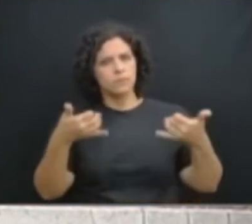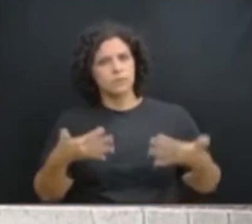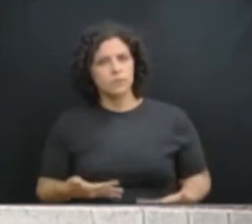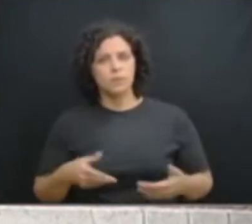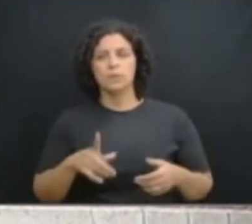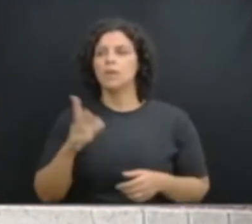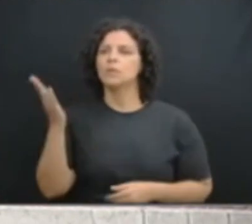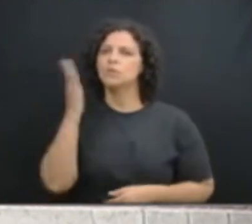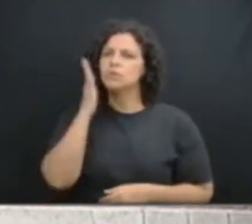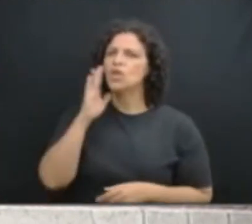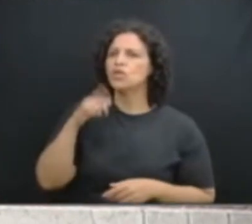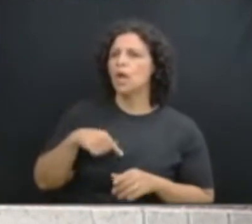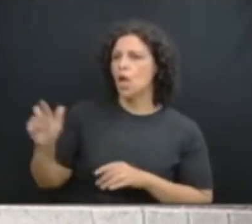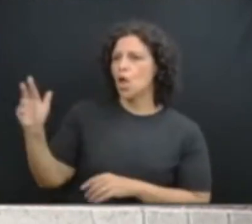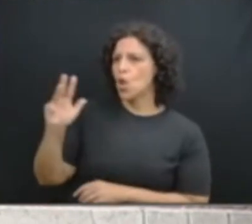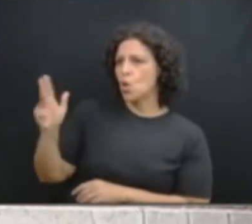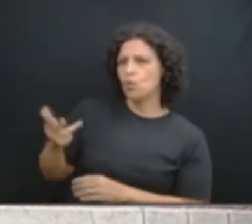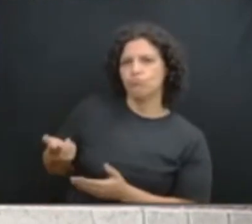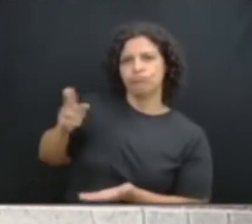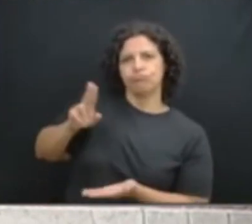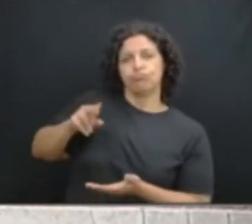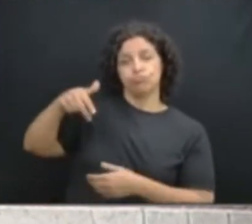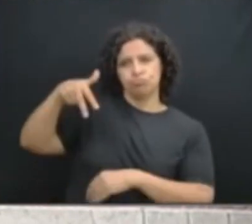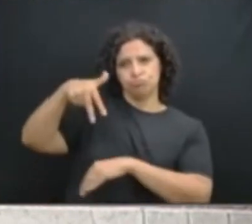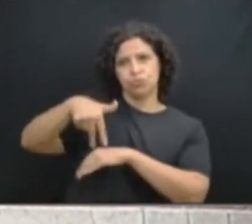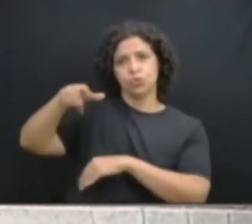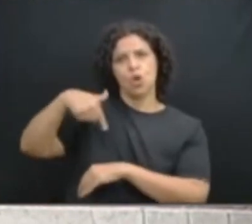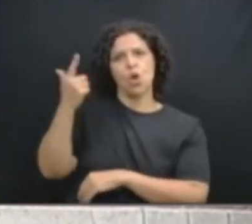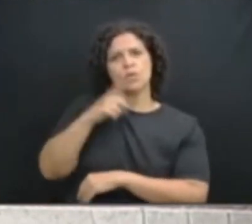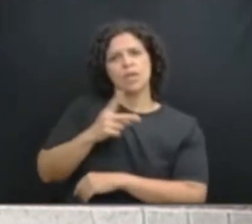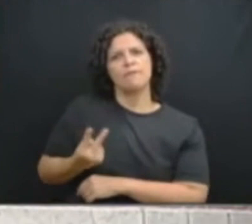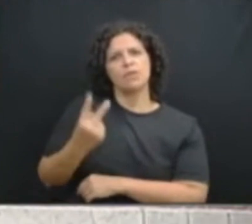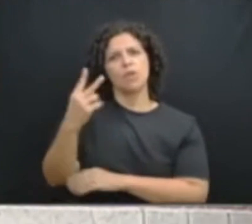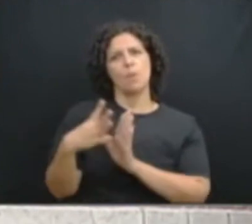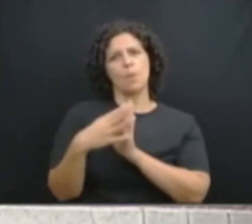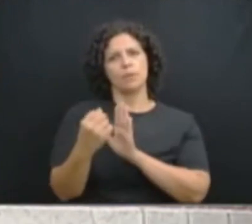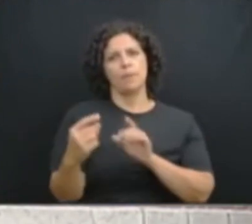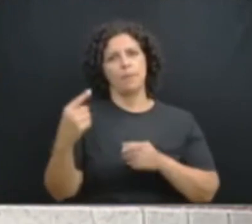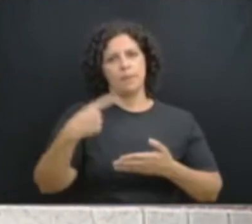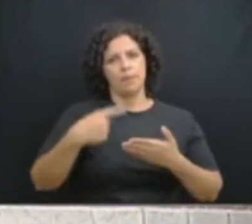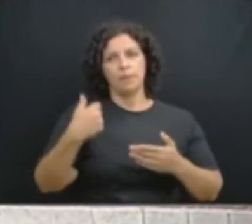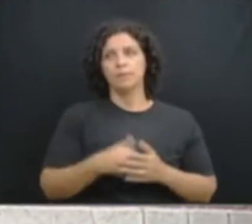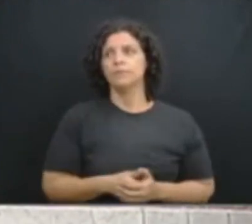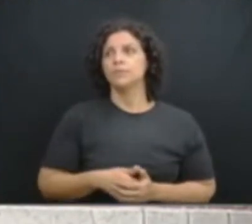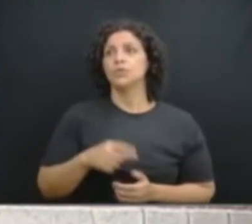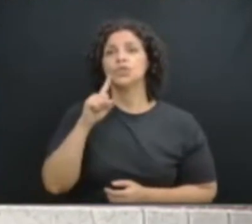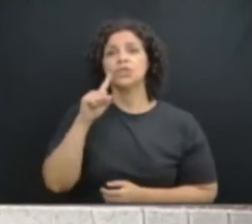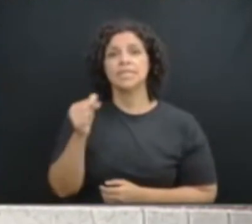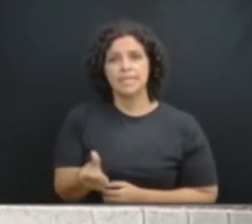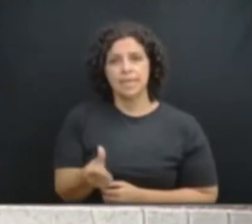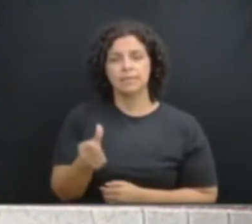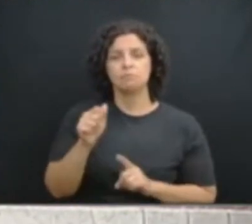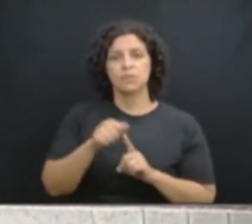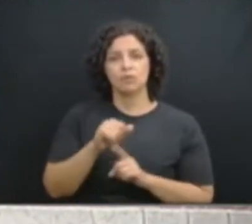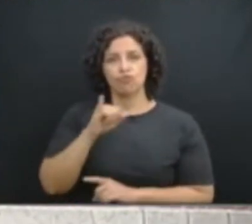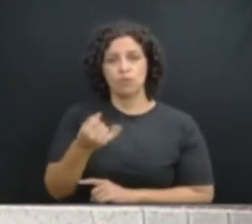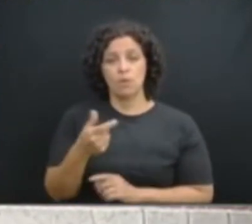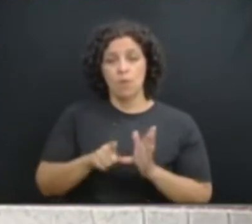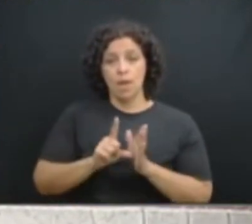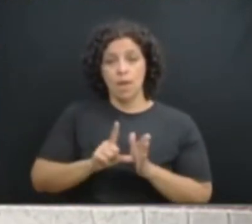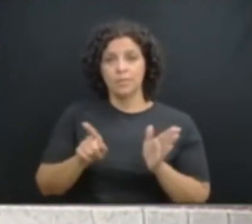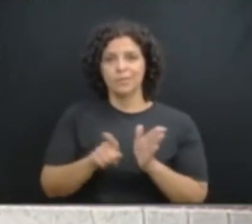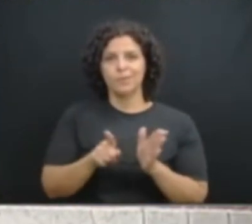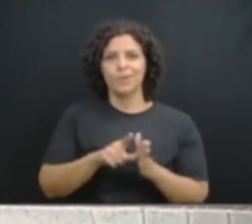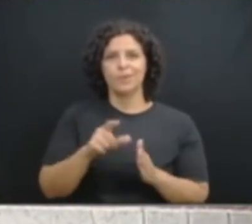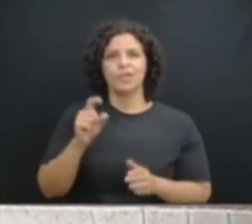que desde que o Lula assumiu, a gente está tendo vitórias sobre o modelo do pedágio. No dia 6 de janeiro, antes do